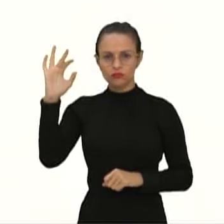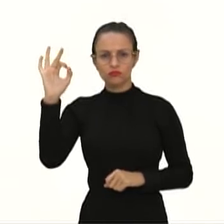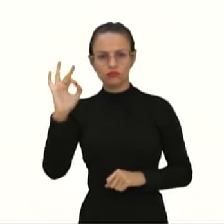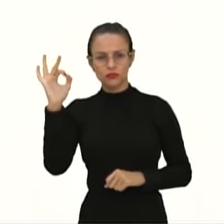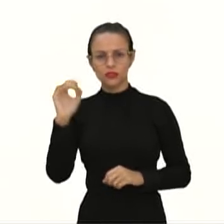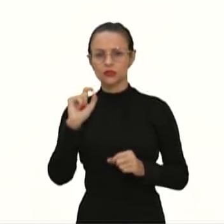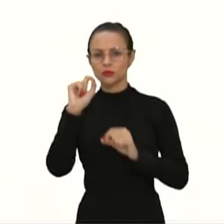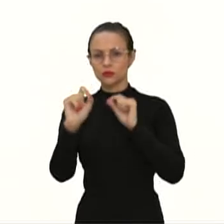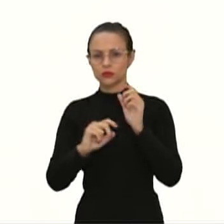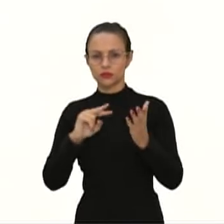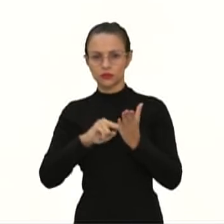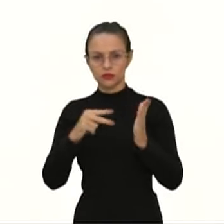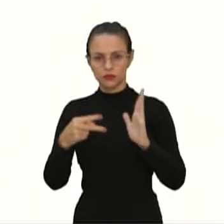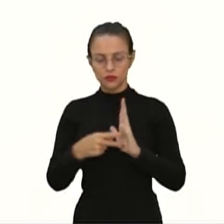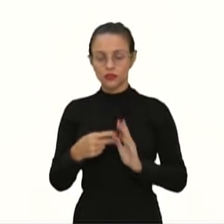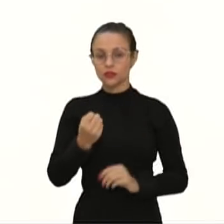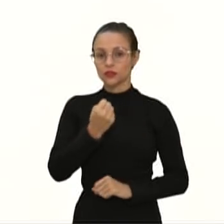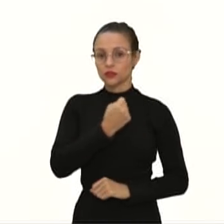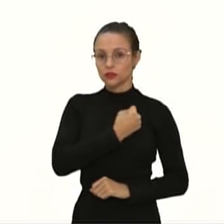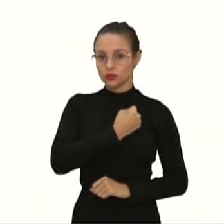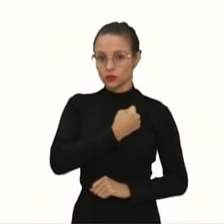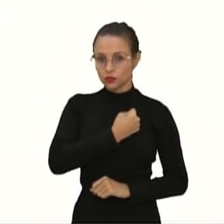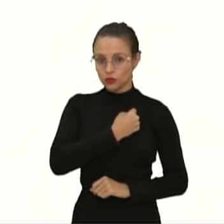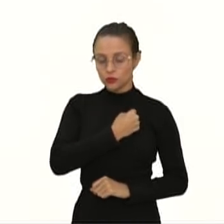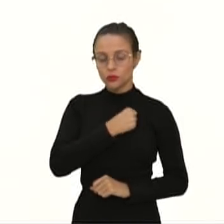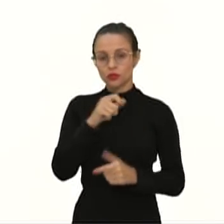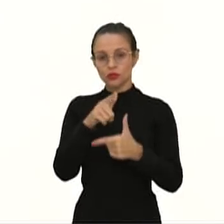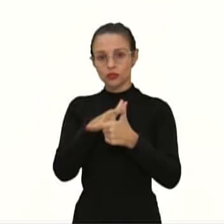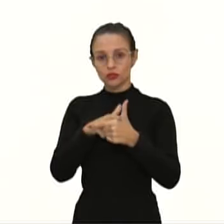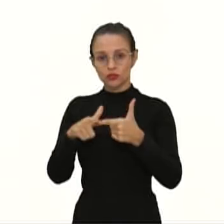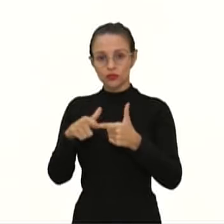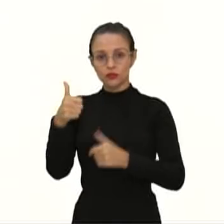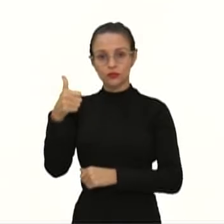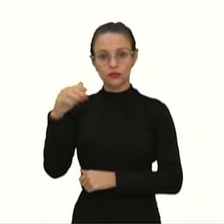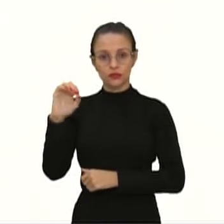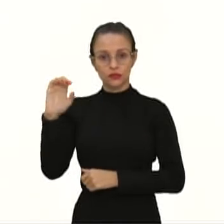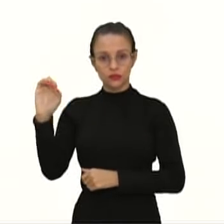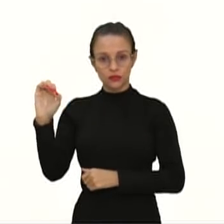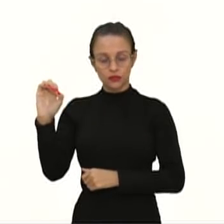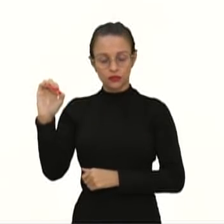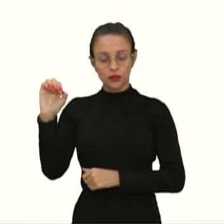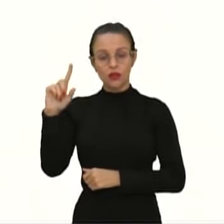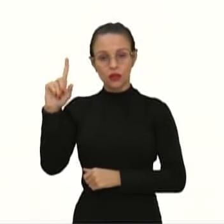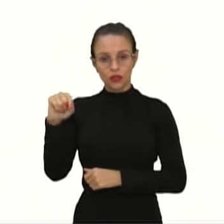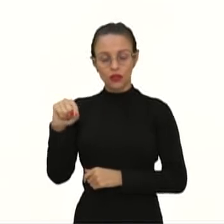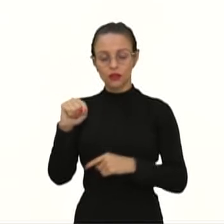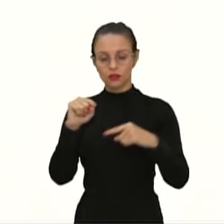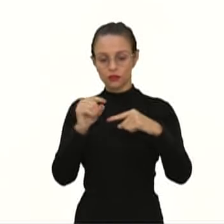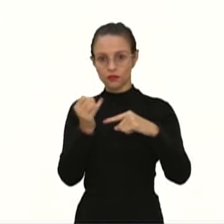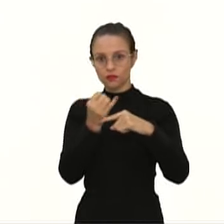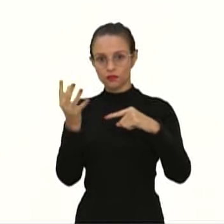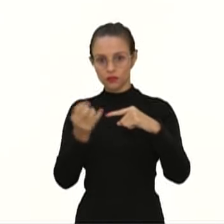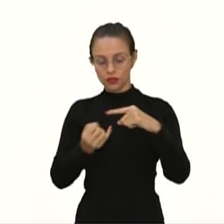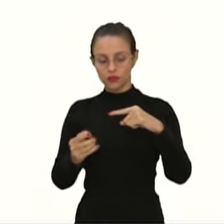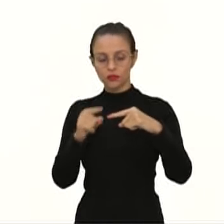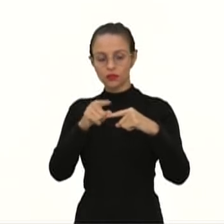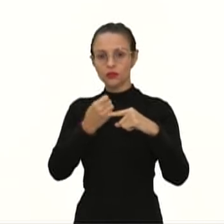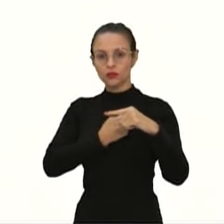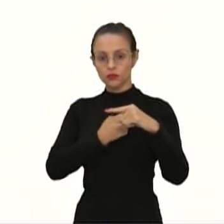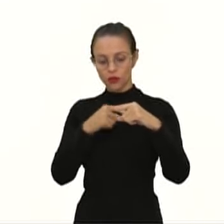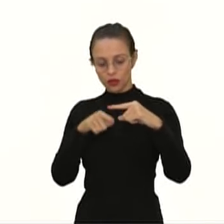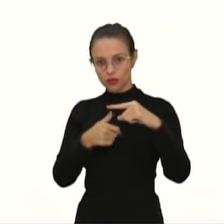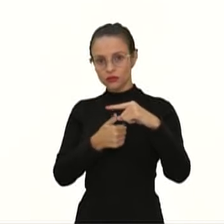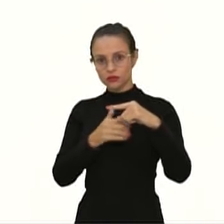porcentagem significa o número divididos por 100. Tá? É uma fração onde tem um número divididos por